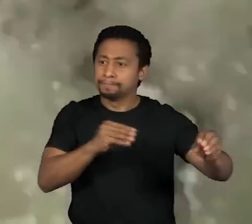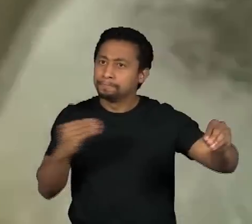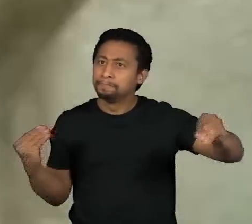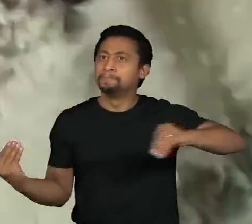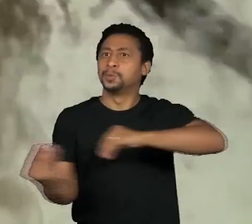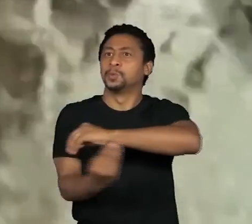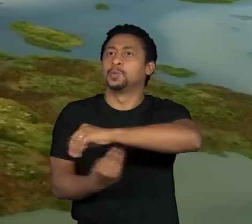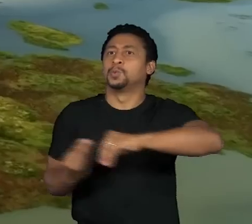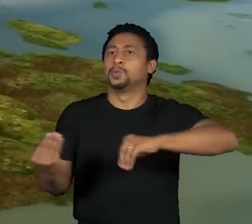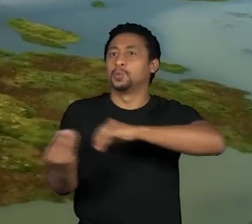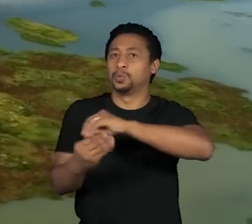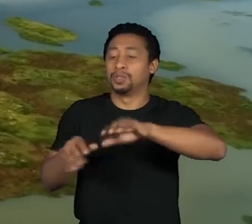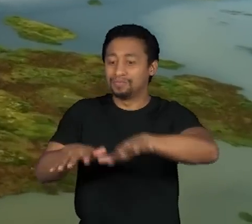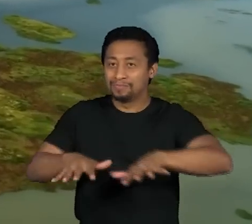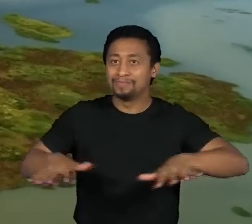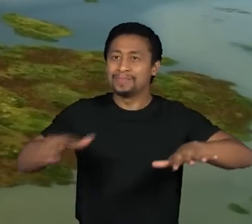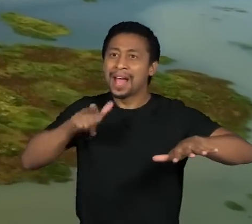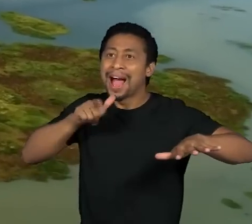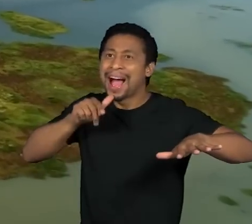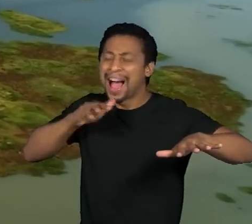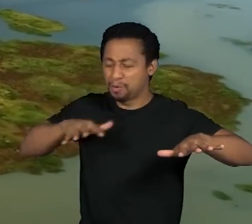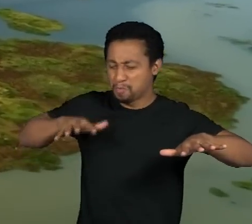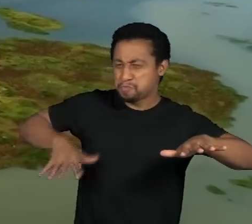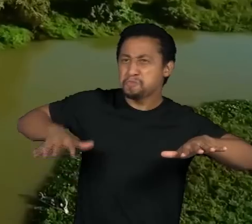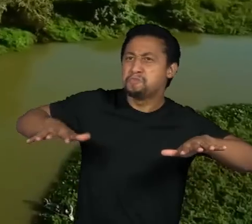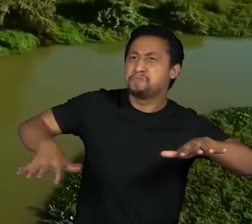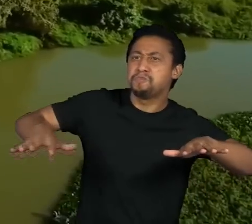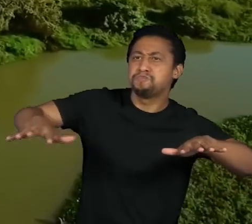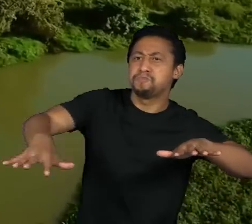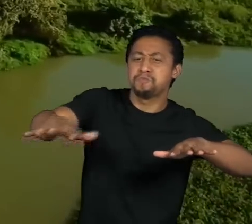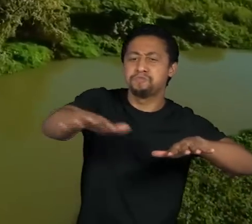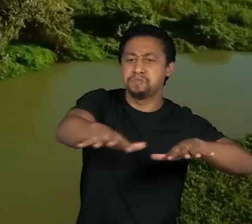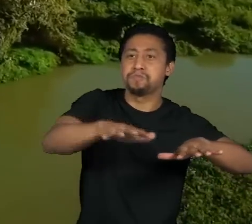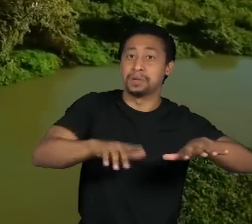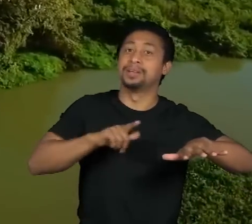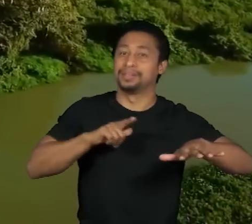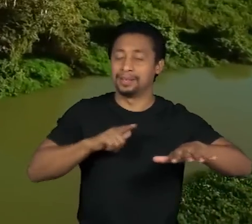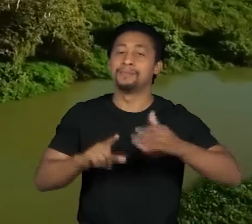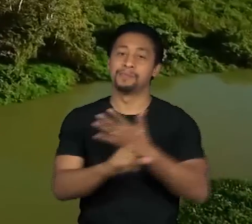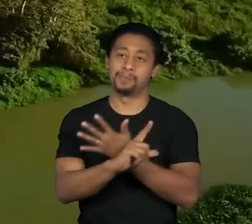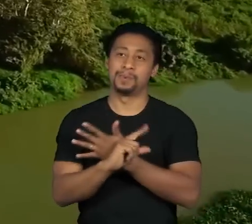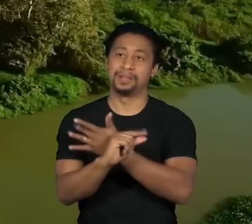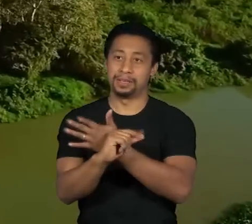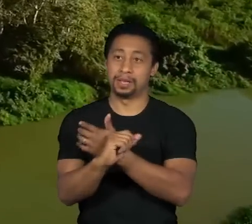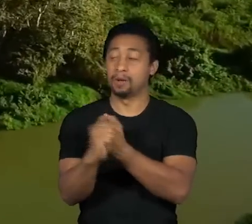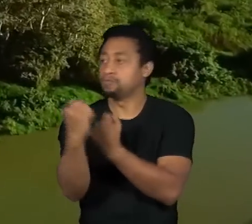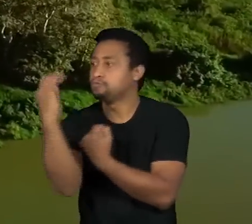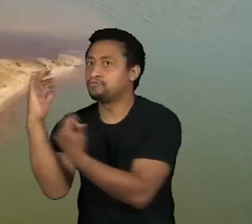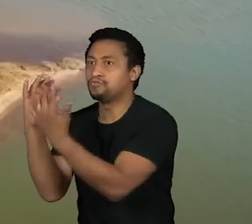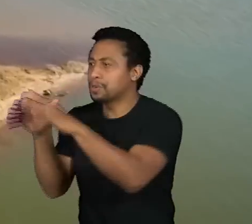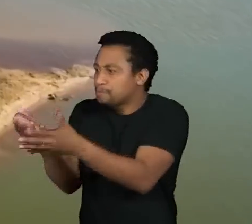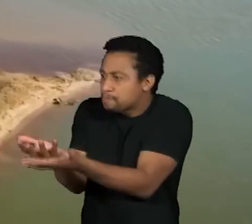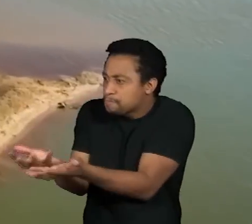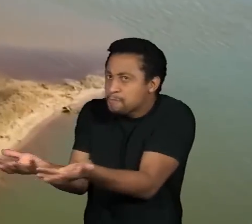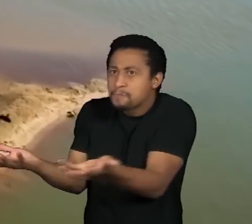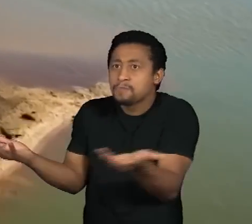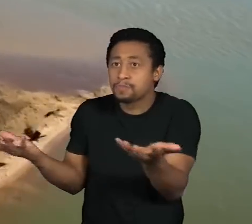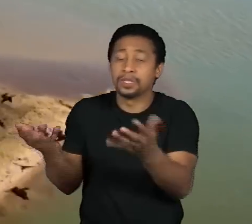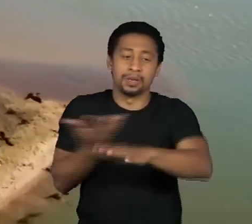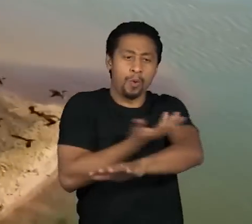alagada do planeta, o Pantanal. Campos, cerrados e florestas compõem a região que se estende